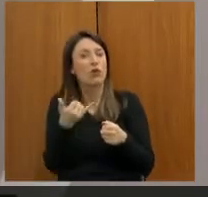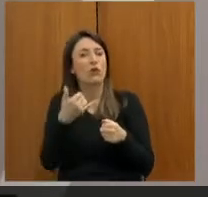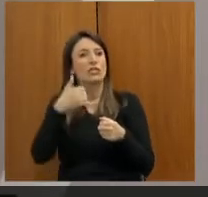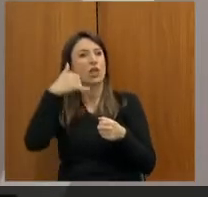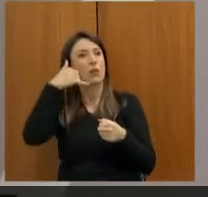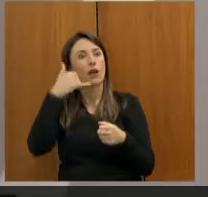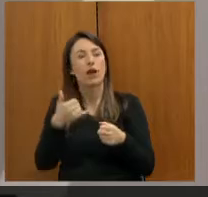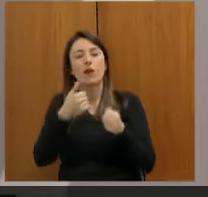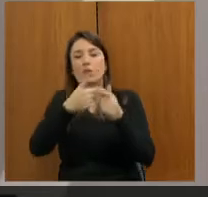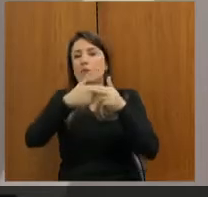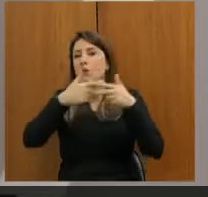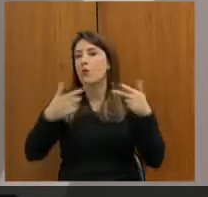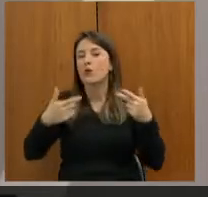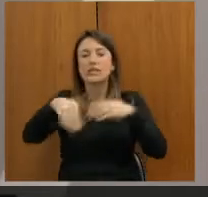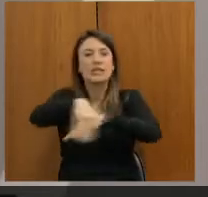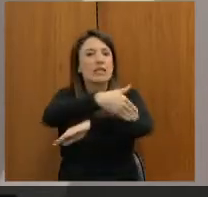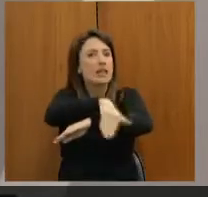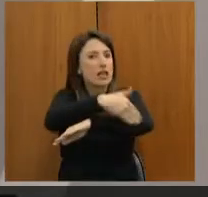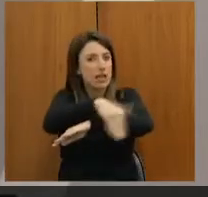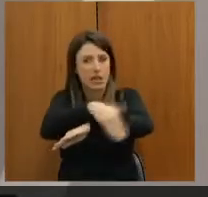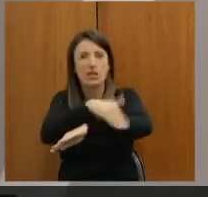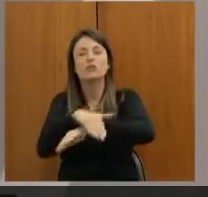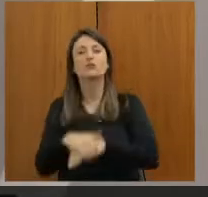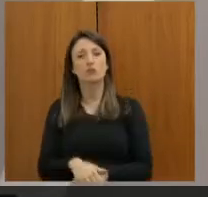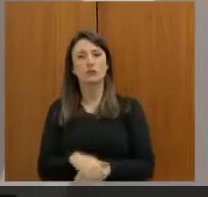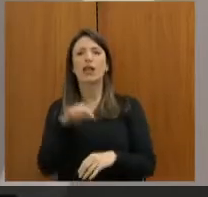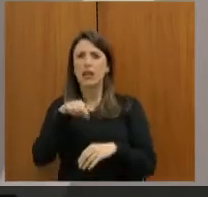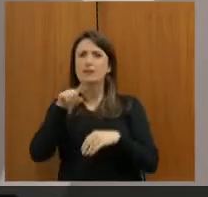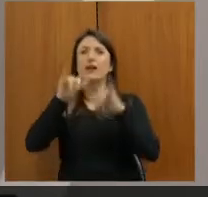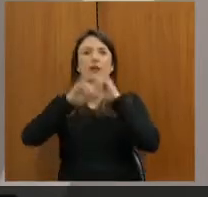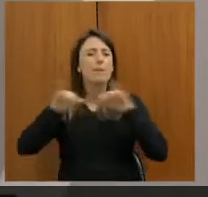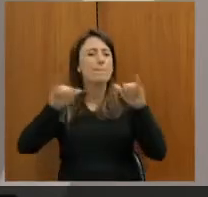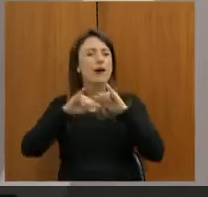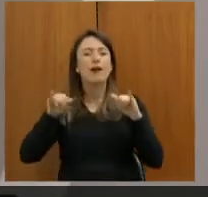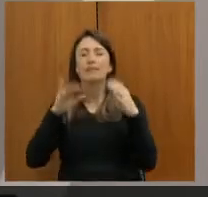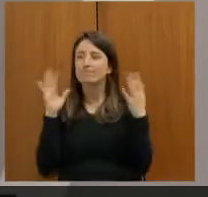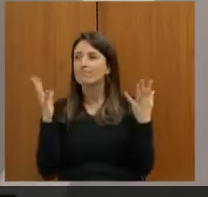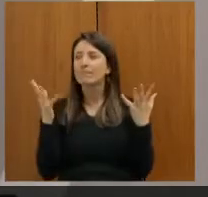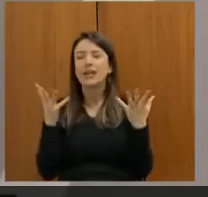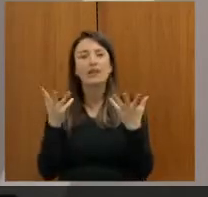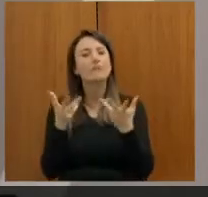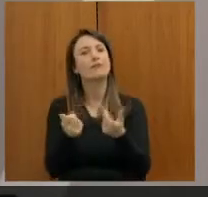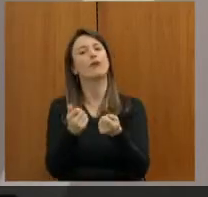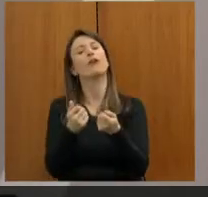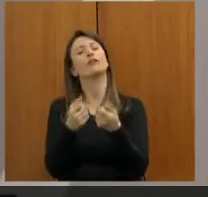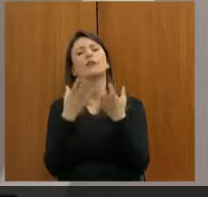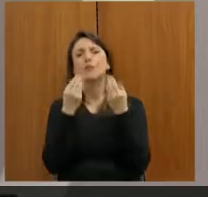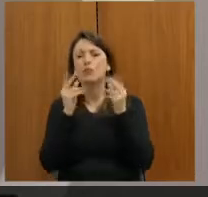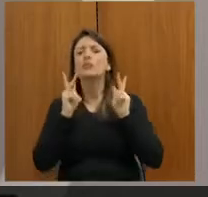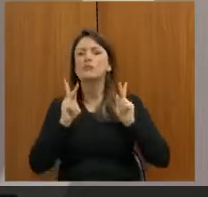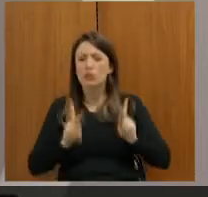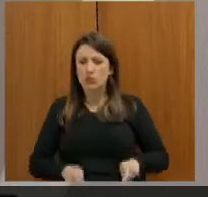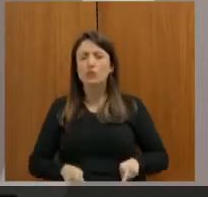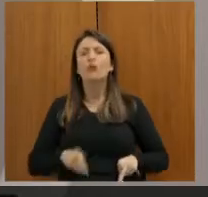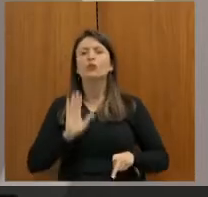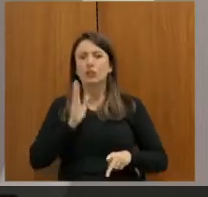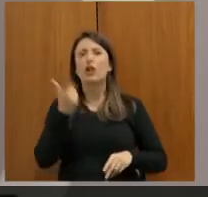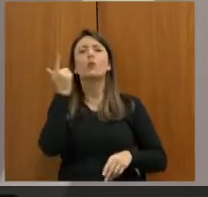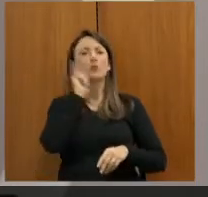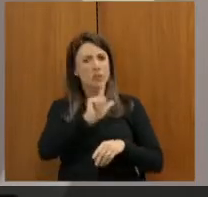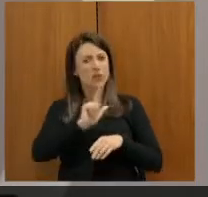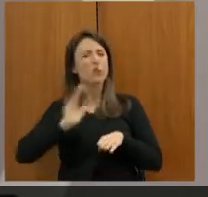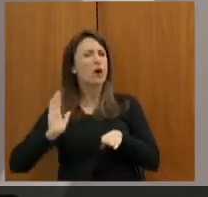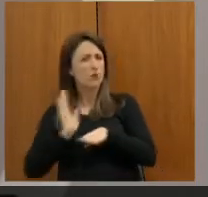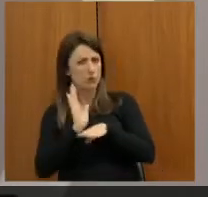para localização e o endereço é uma campanha que eu acho maravilhosa muitas pessoas já foram resgatados as mulheres